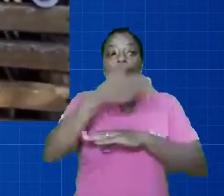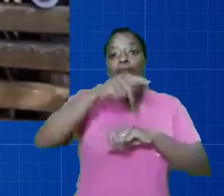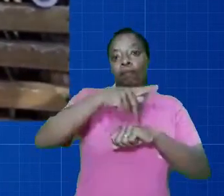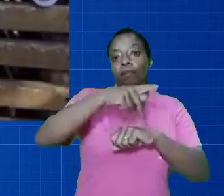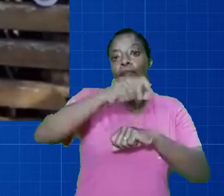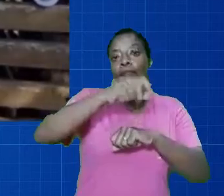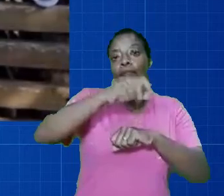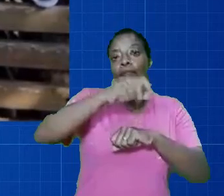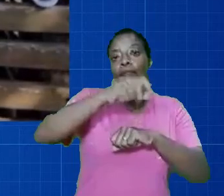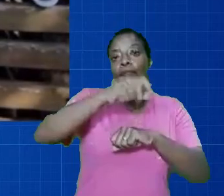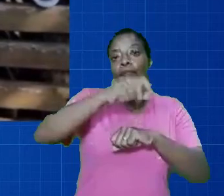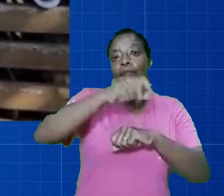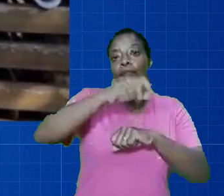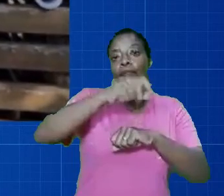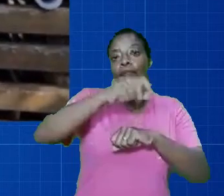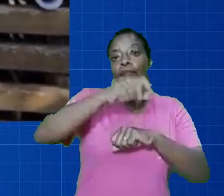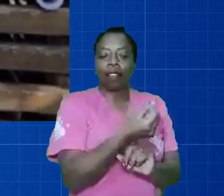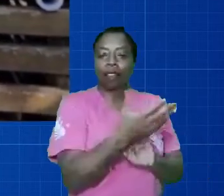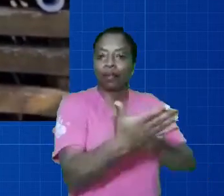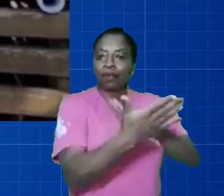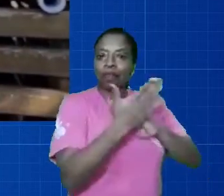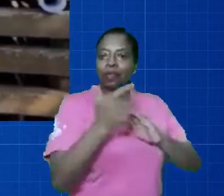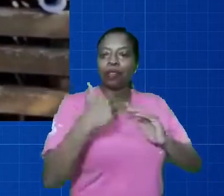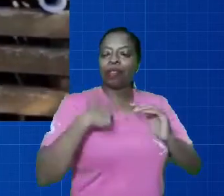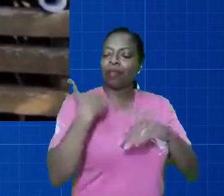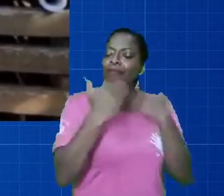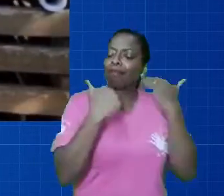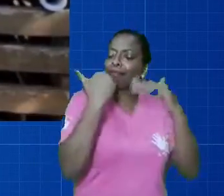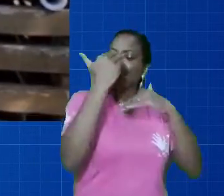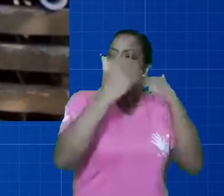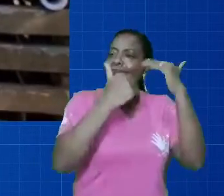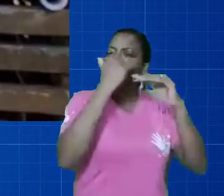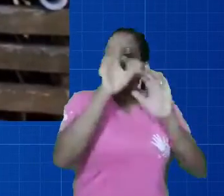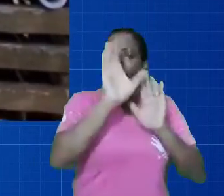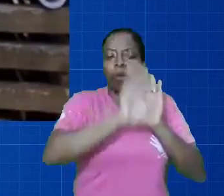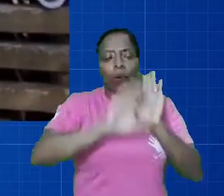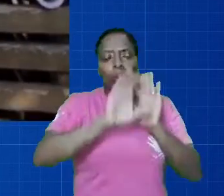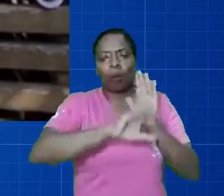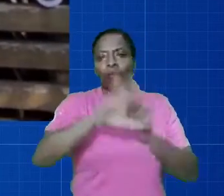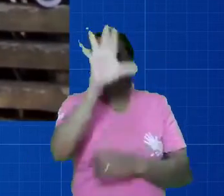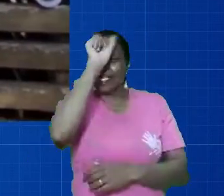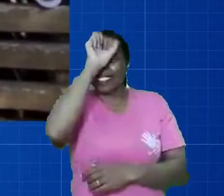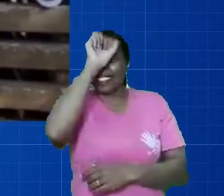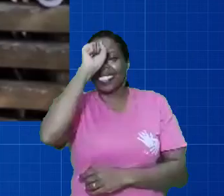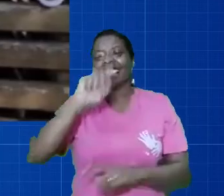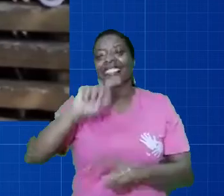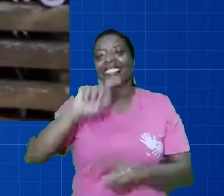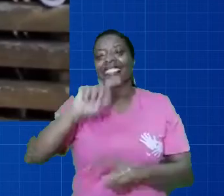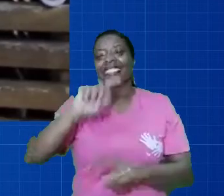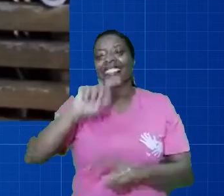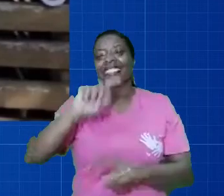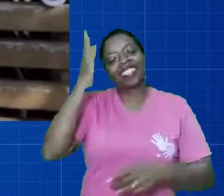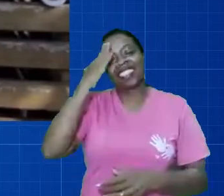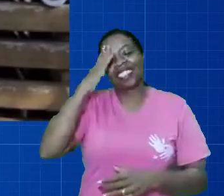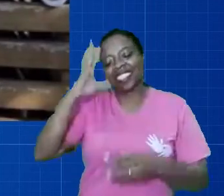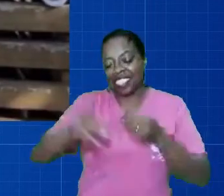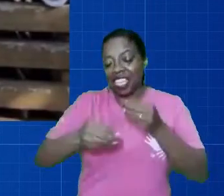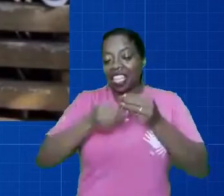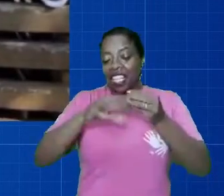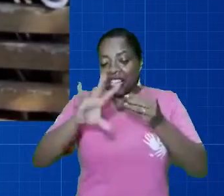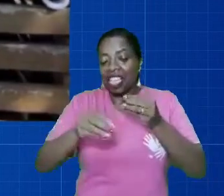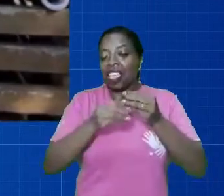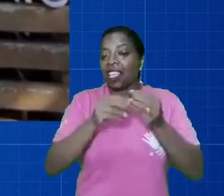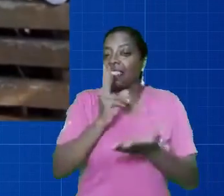último dia de respiro da minha vida. E tive a oportunidade de ter no meu trabalho de conclusão de curso, na minha